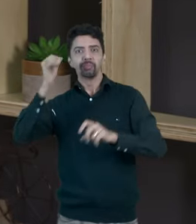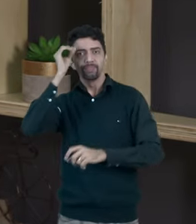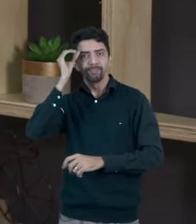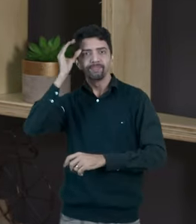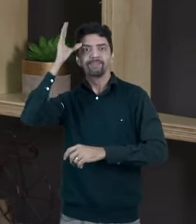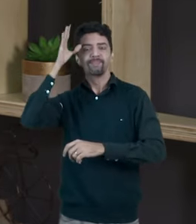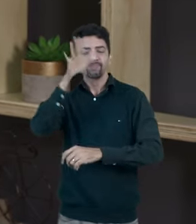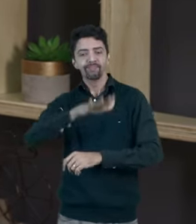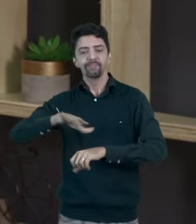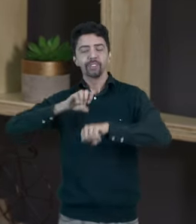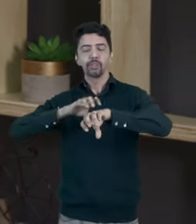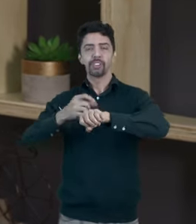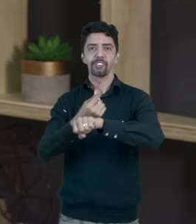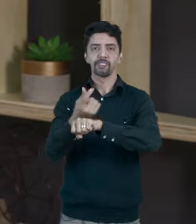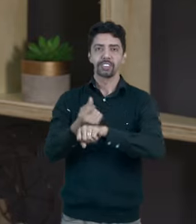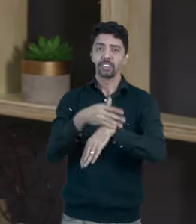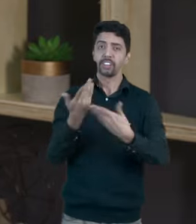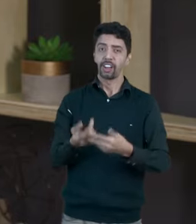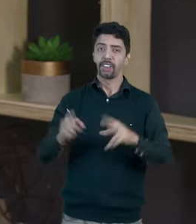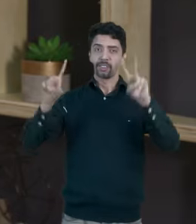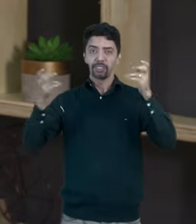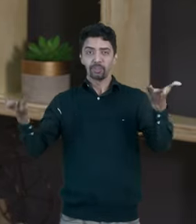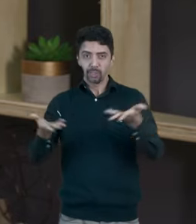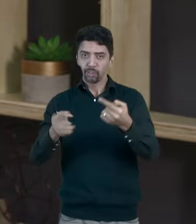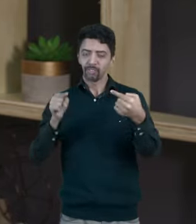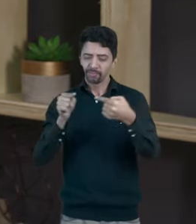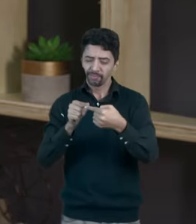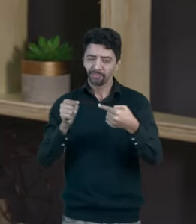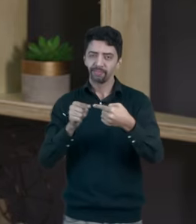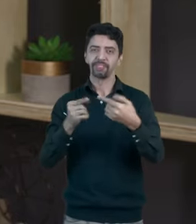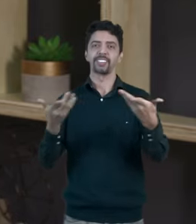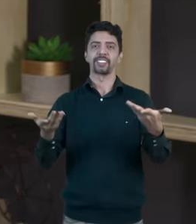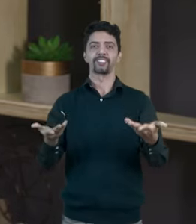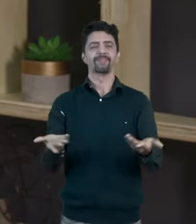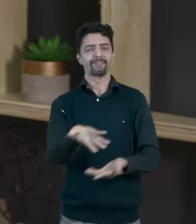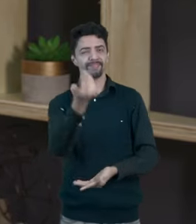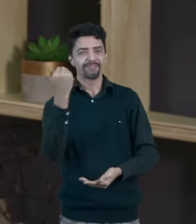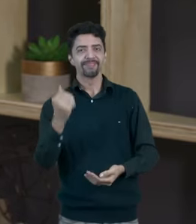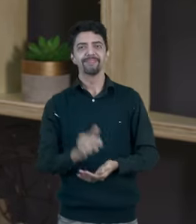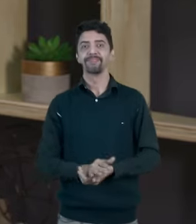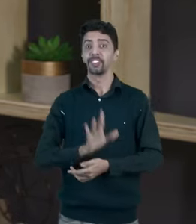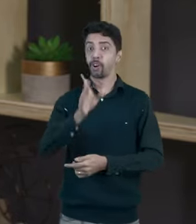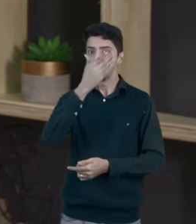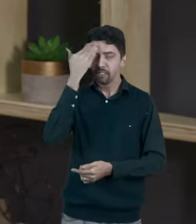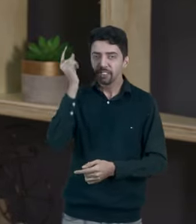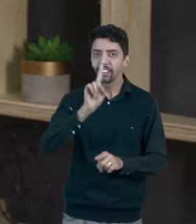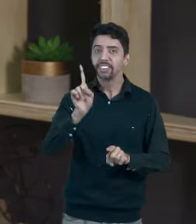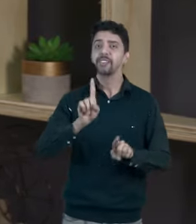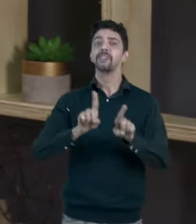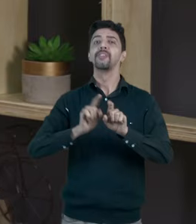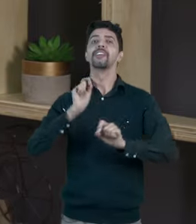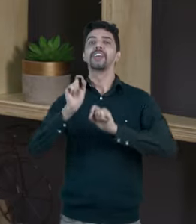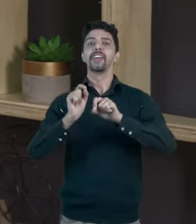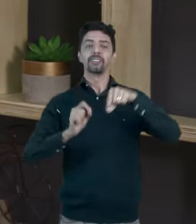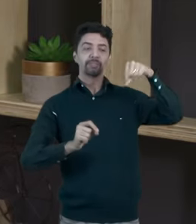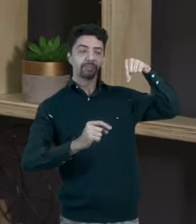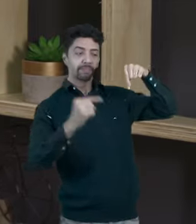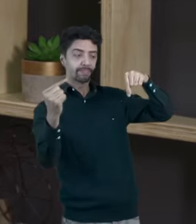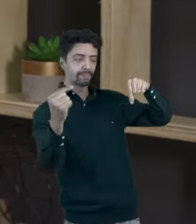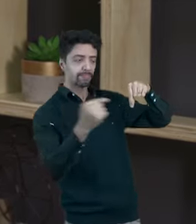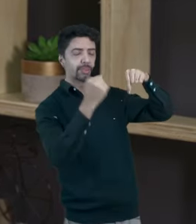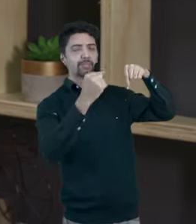e falar de Procon tem tudo a ver com educação financeira Então vamos lá não esqueça ainda do